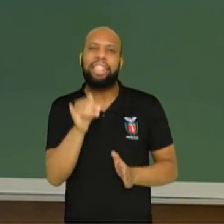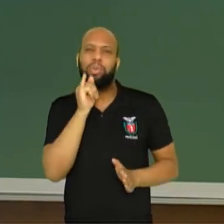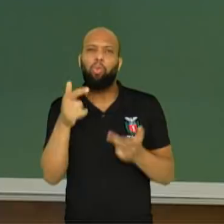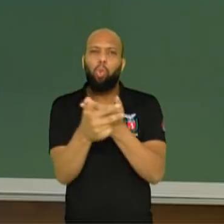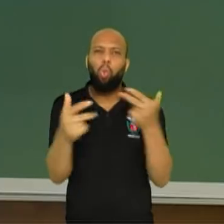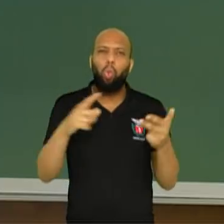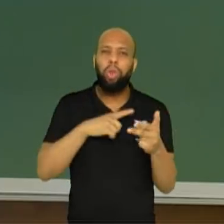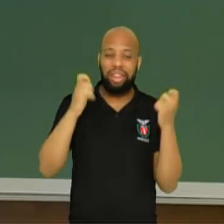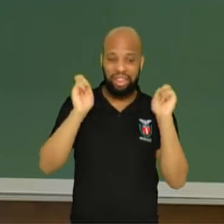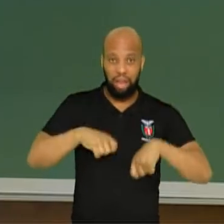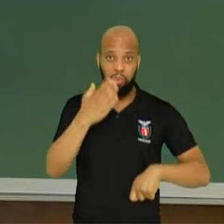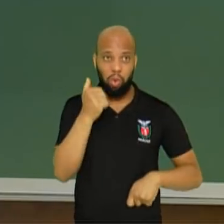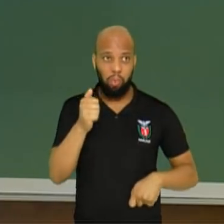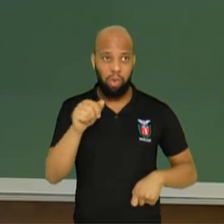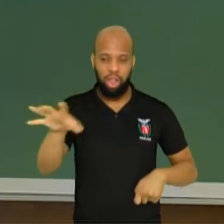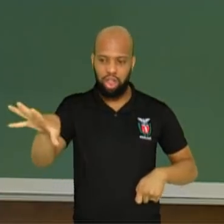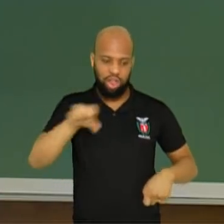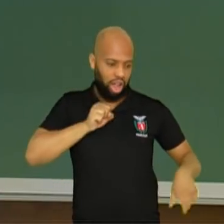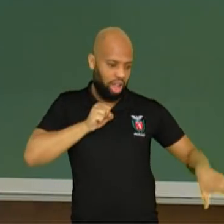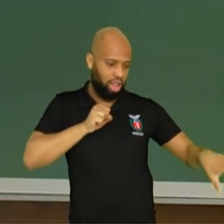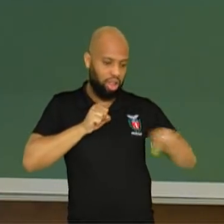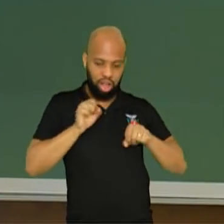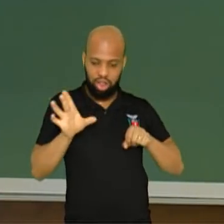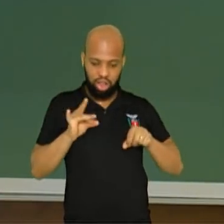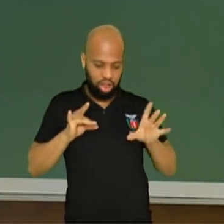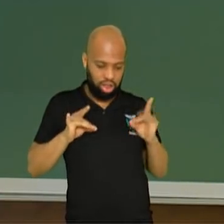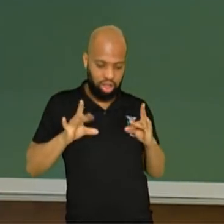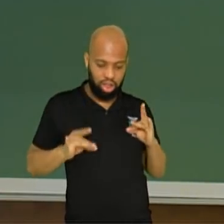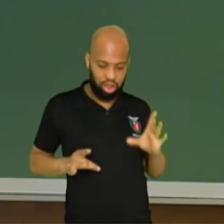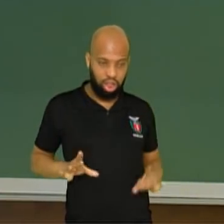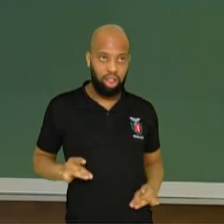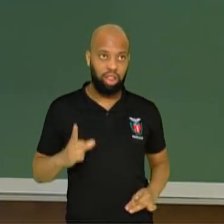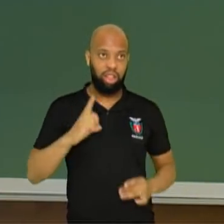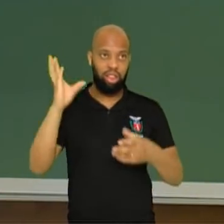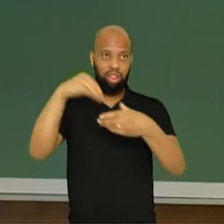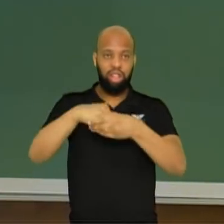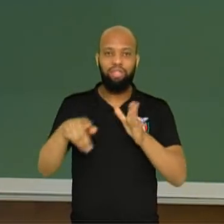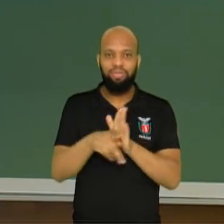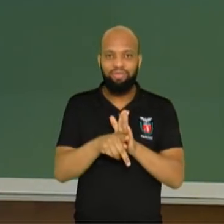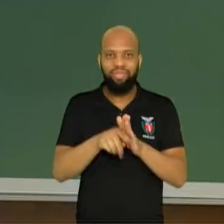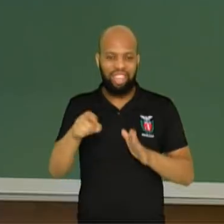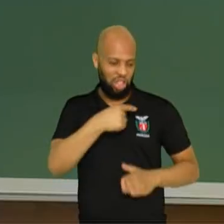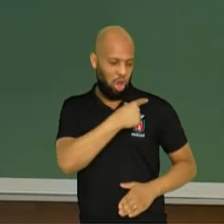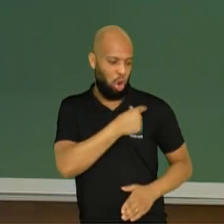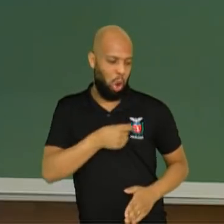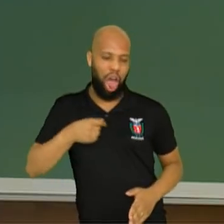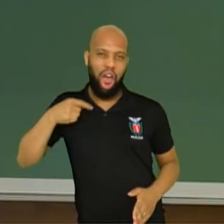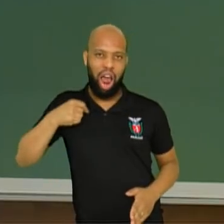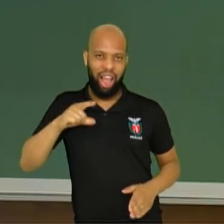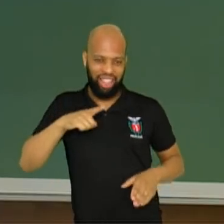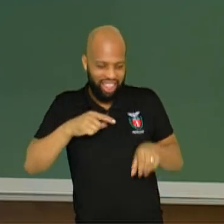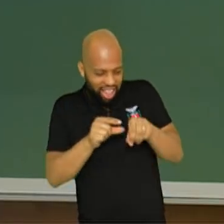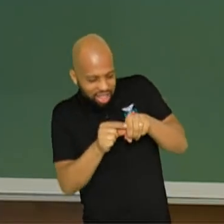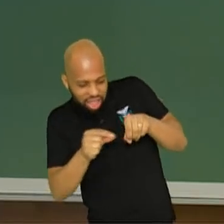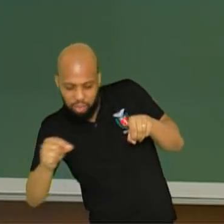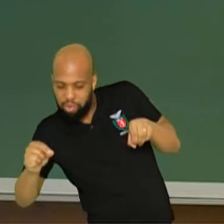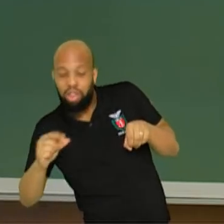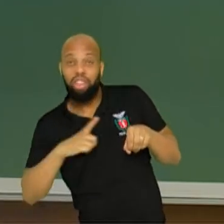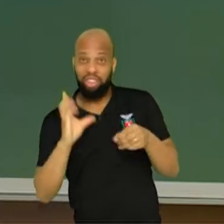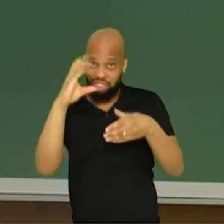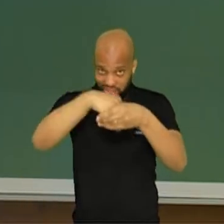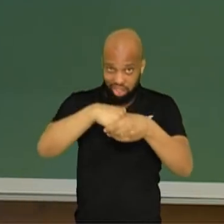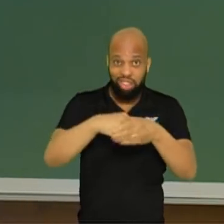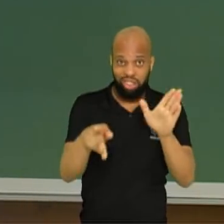atraídas. E aí ele atrai com o flagelo e joga dentro desse colarzinho. E aí, dentro ali da célula, é